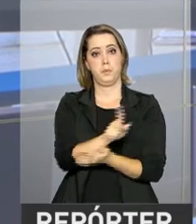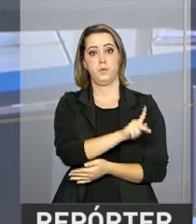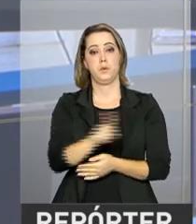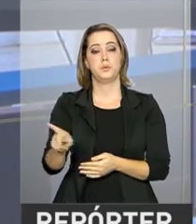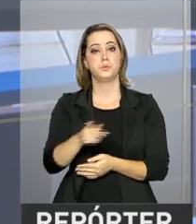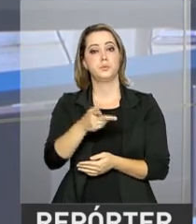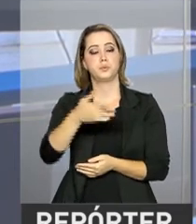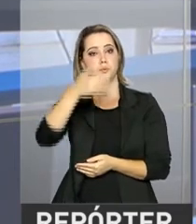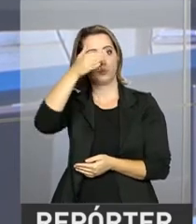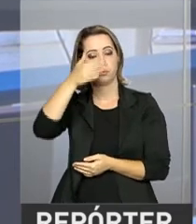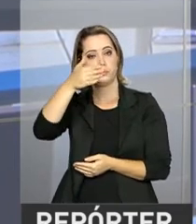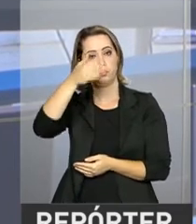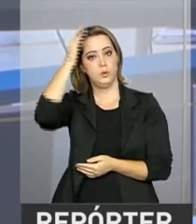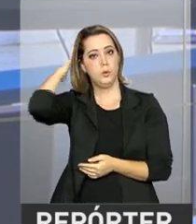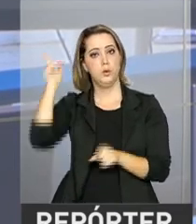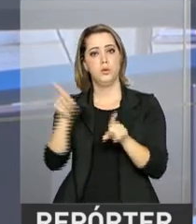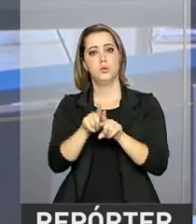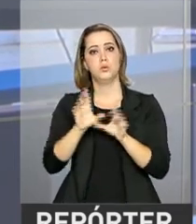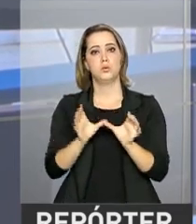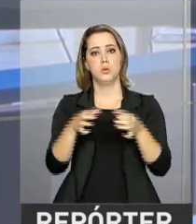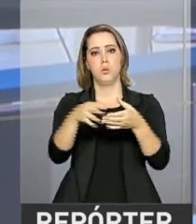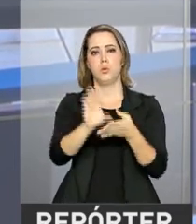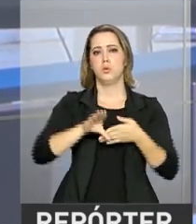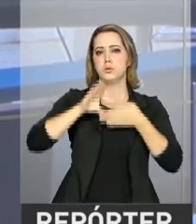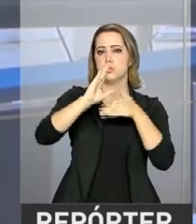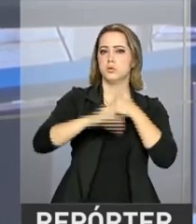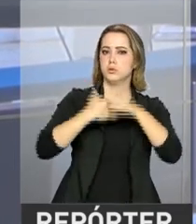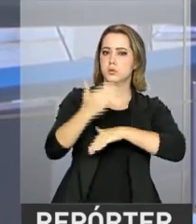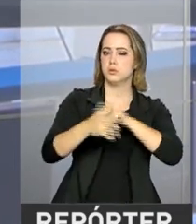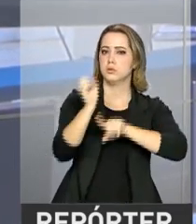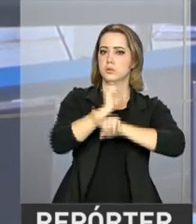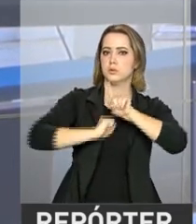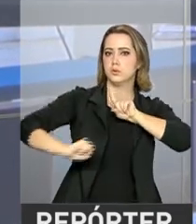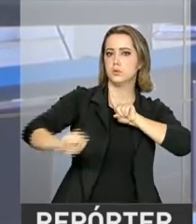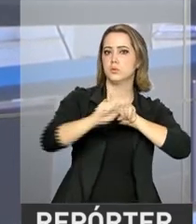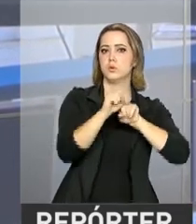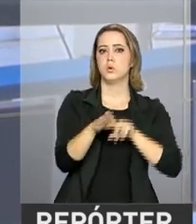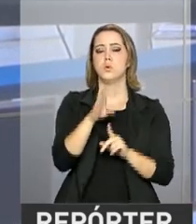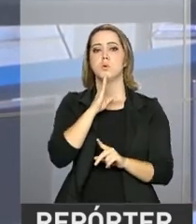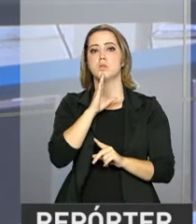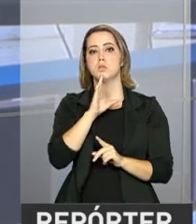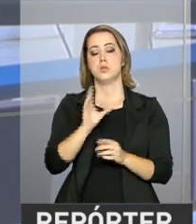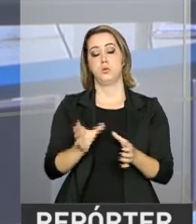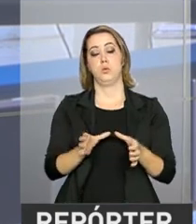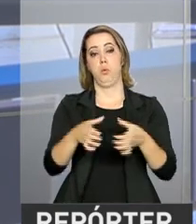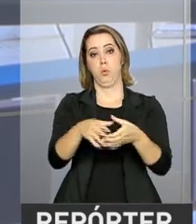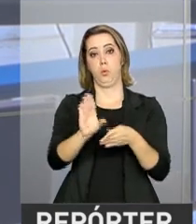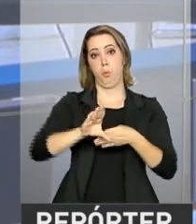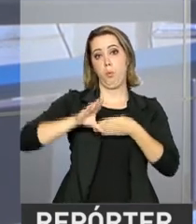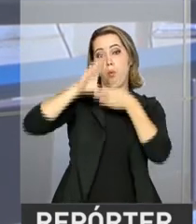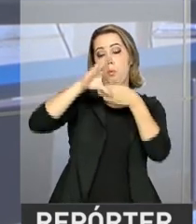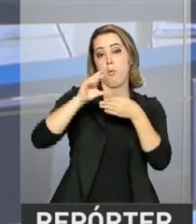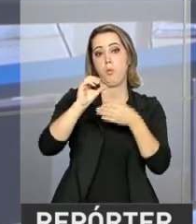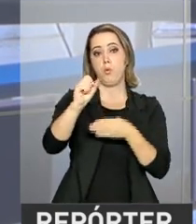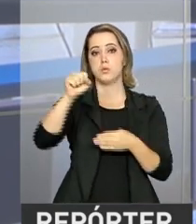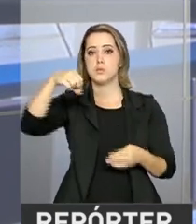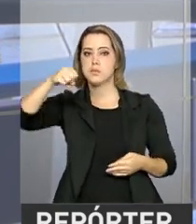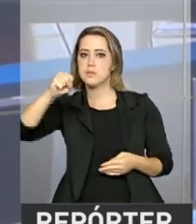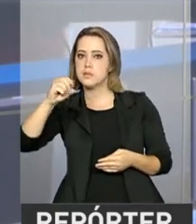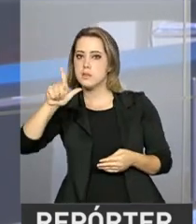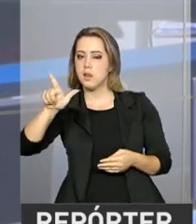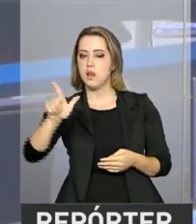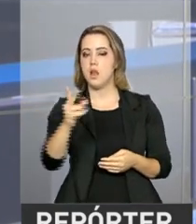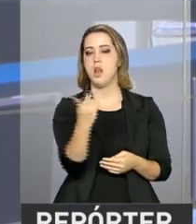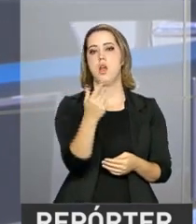E isso é feito por meio do Conselho de Desenvolvimento Econômico e Social. Conhecido como Conselhão, o grupo reúne representantes